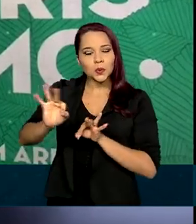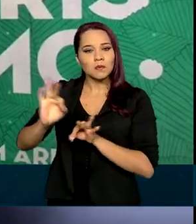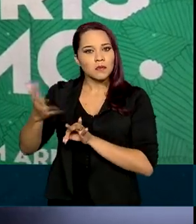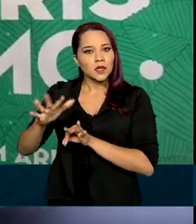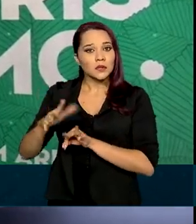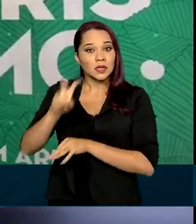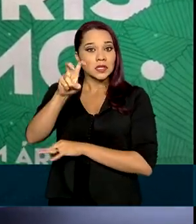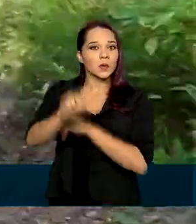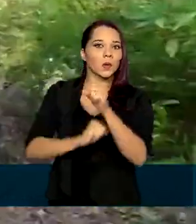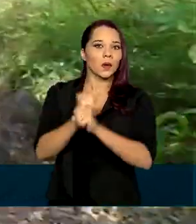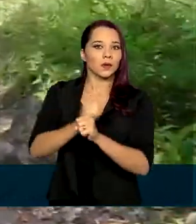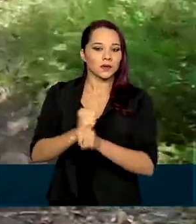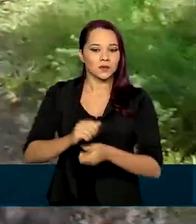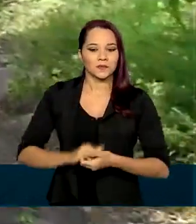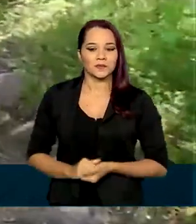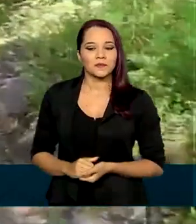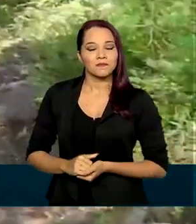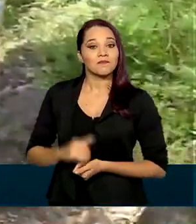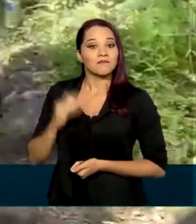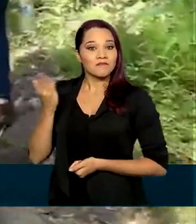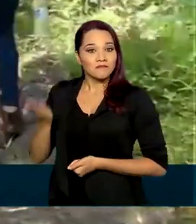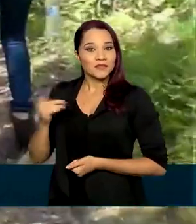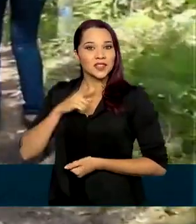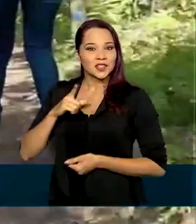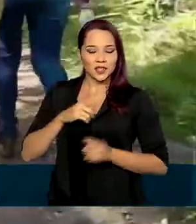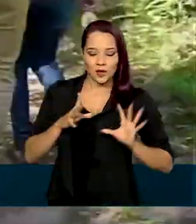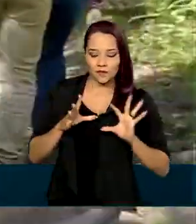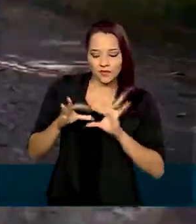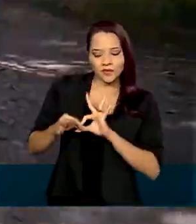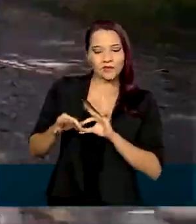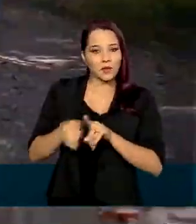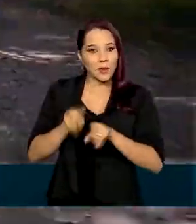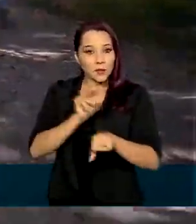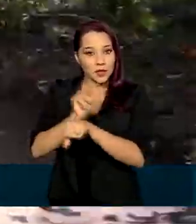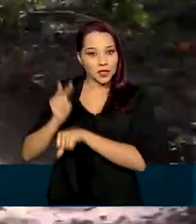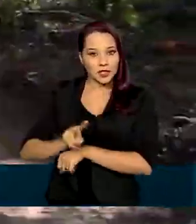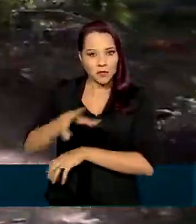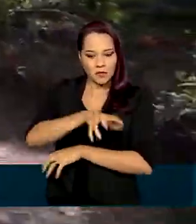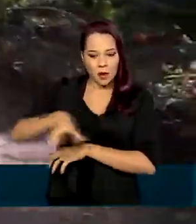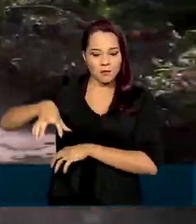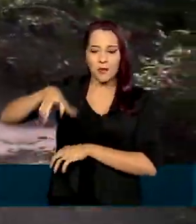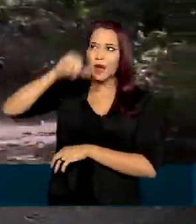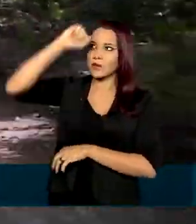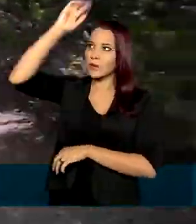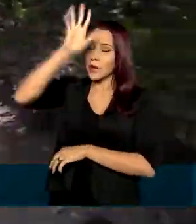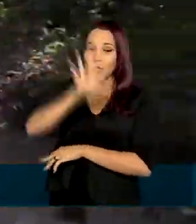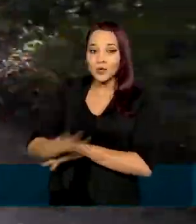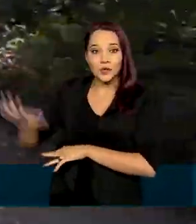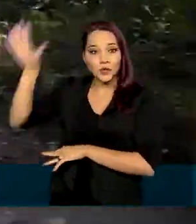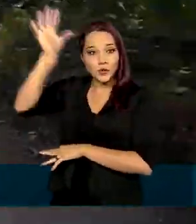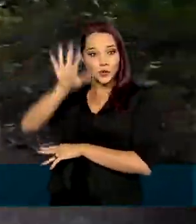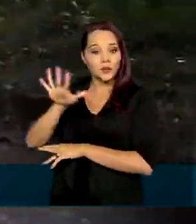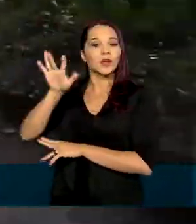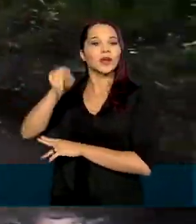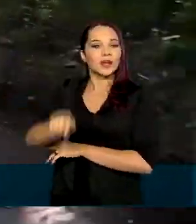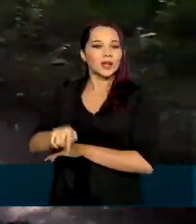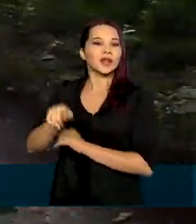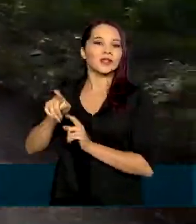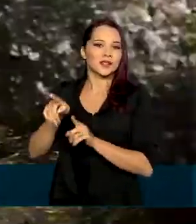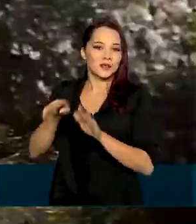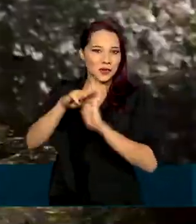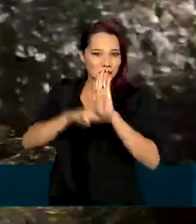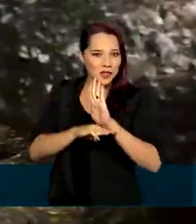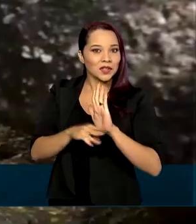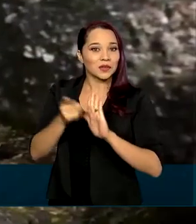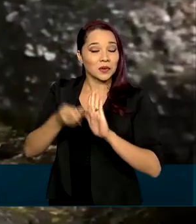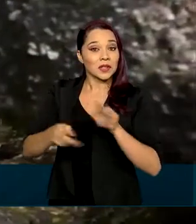5 anos. Além de promover, interligar e proteger os biomas de norte a sul do país, a rede Trilhas traz